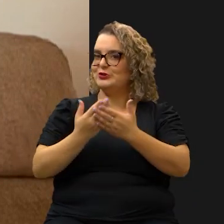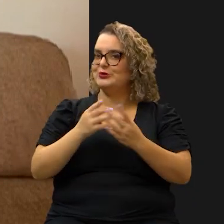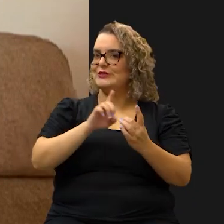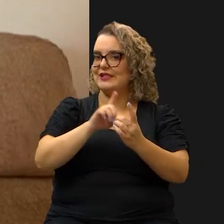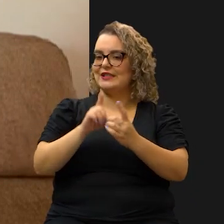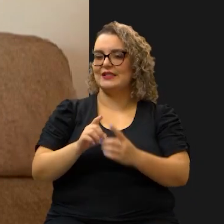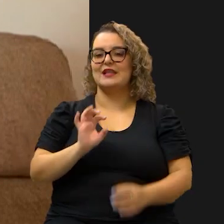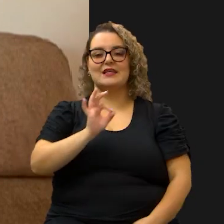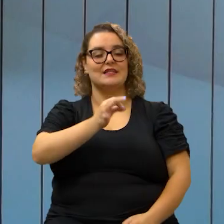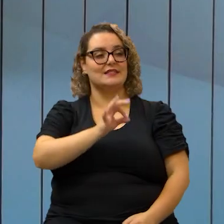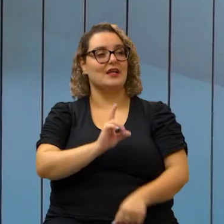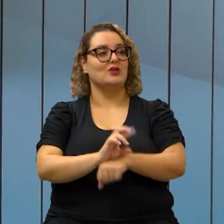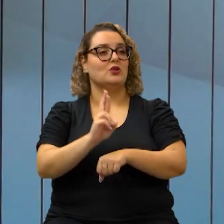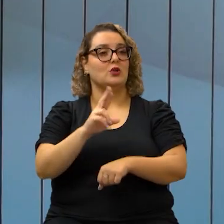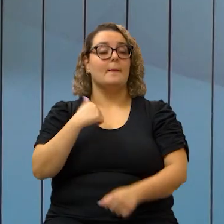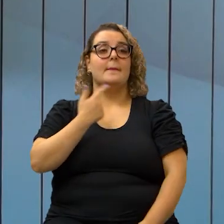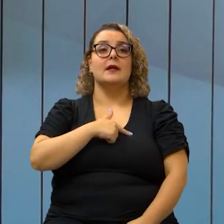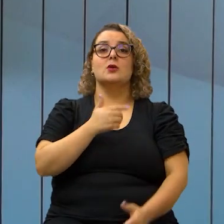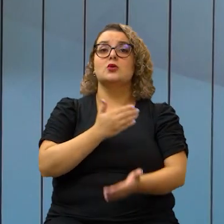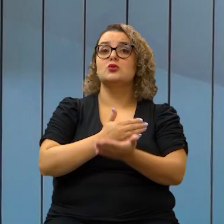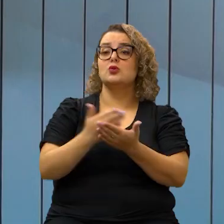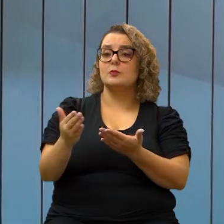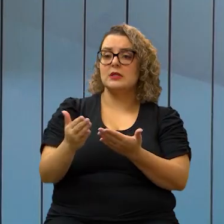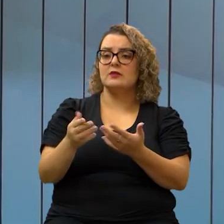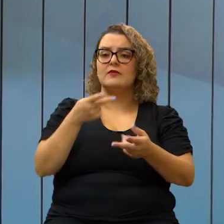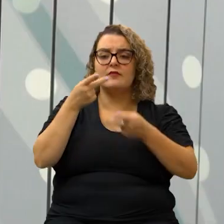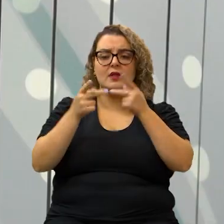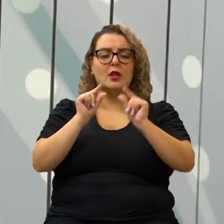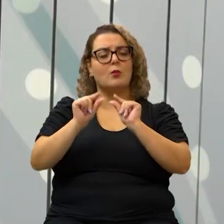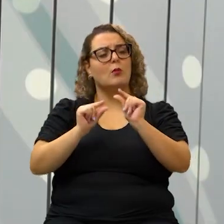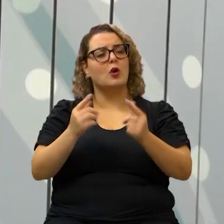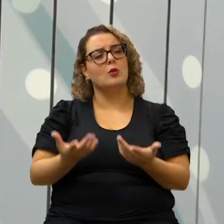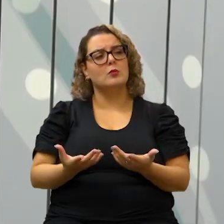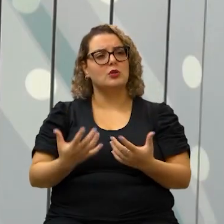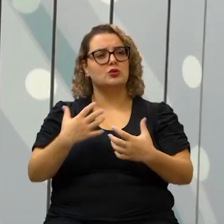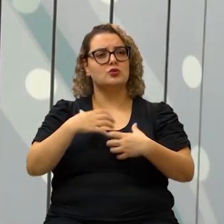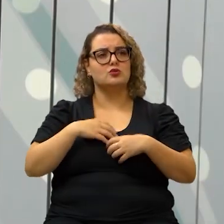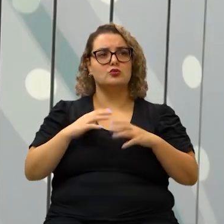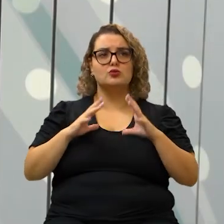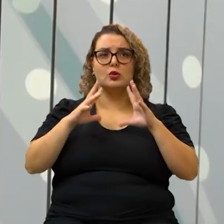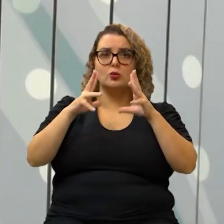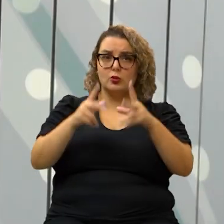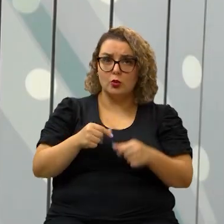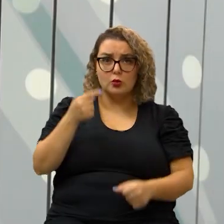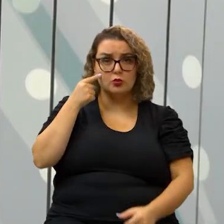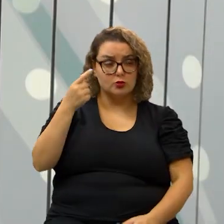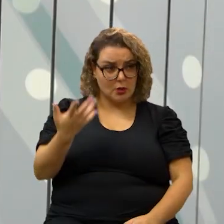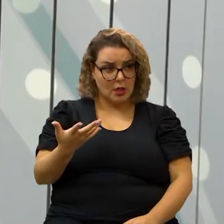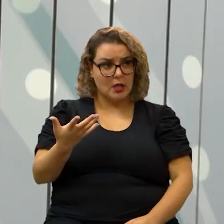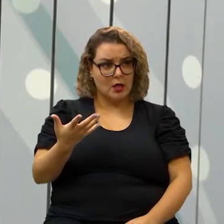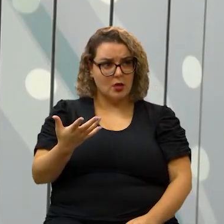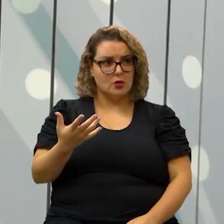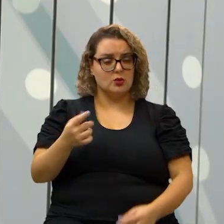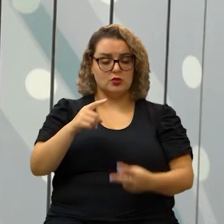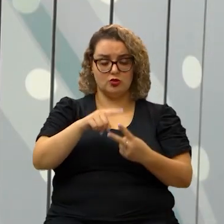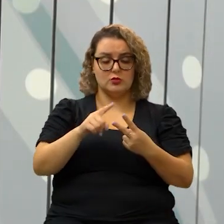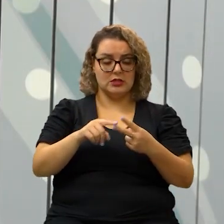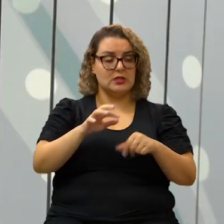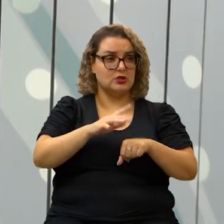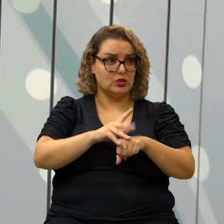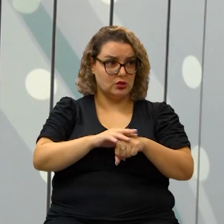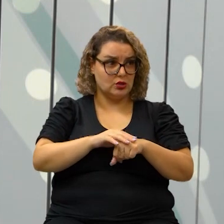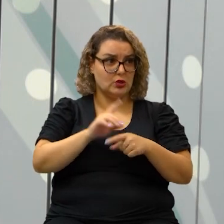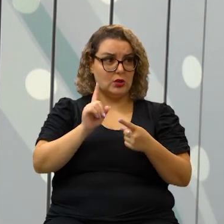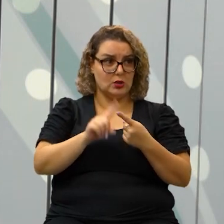contempla. Exatamente, doutora. Para a gente começar, vamos falar um pouquinho, de uma forma geral, sobre essas